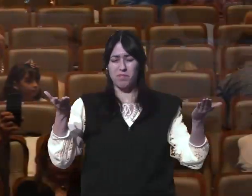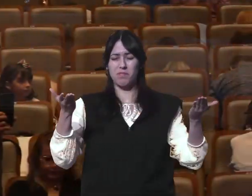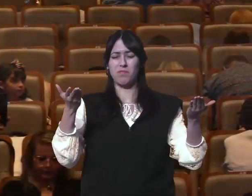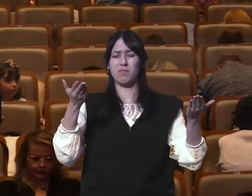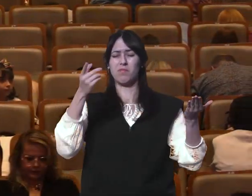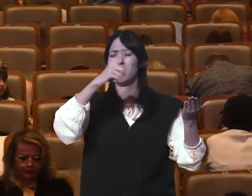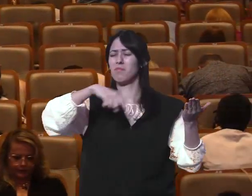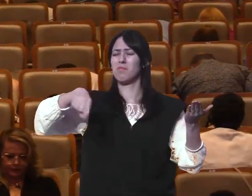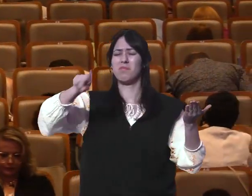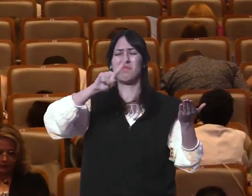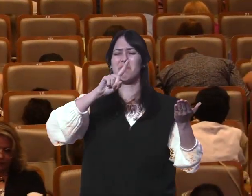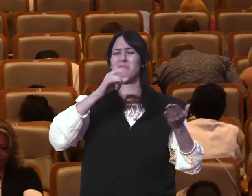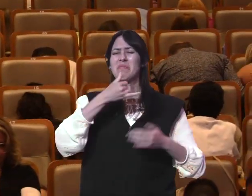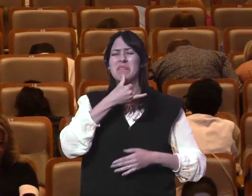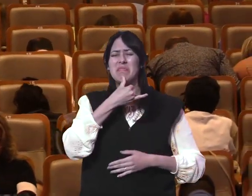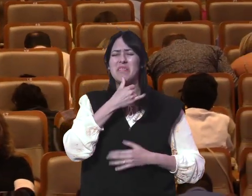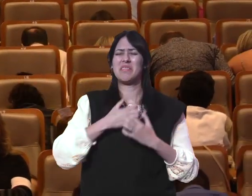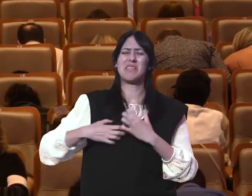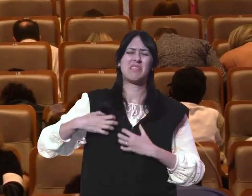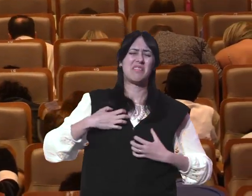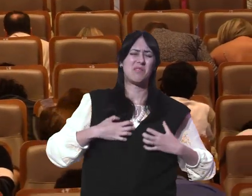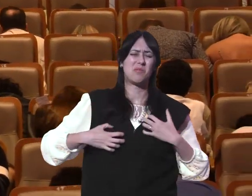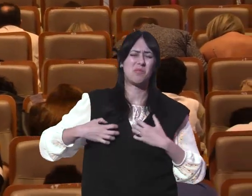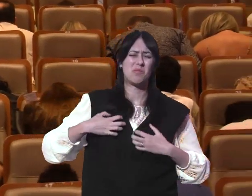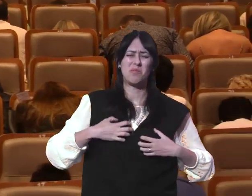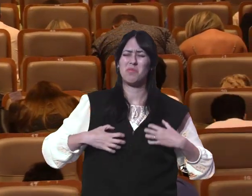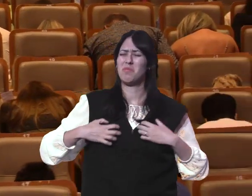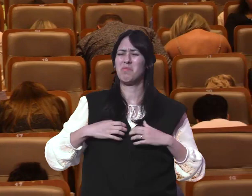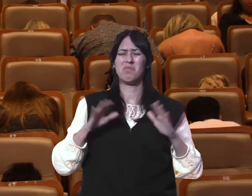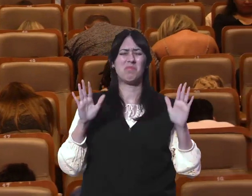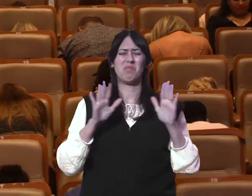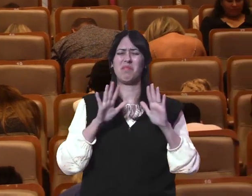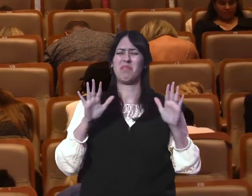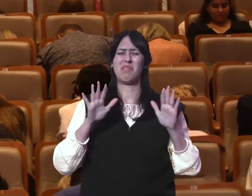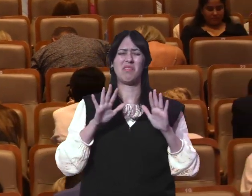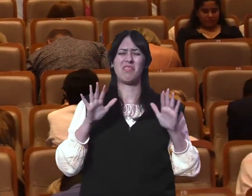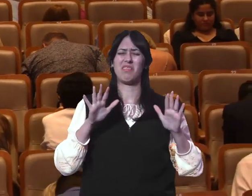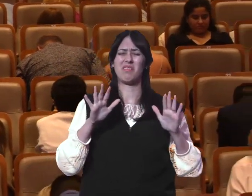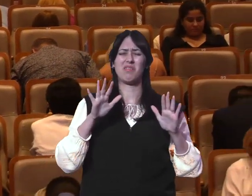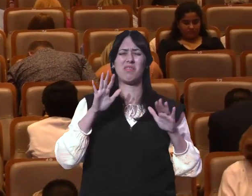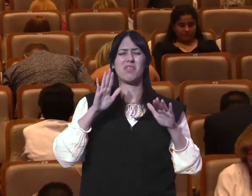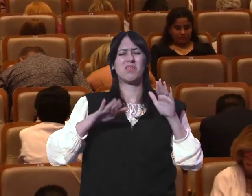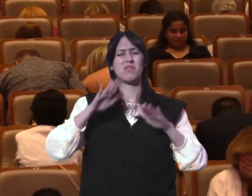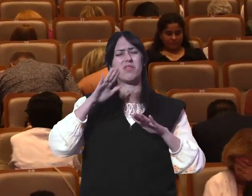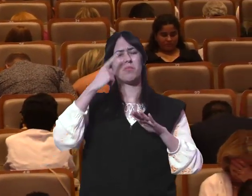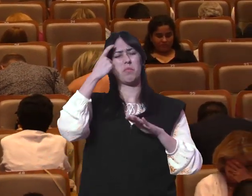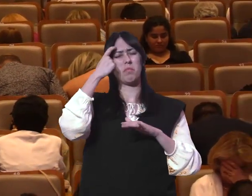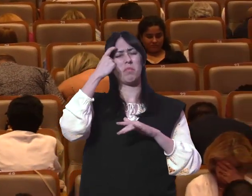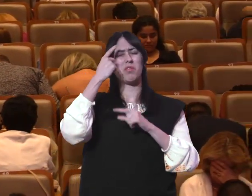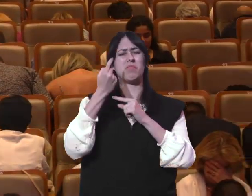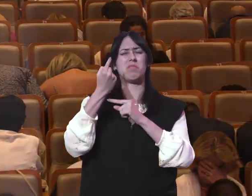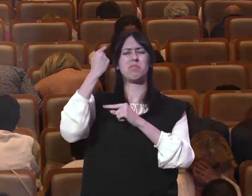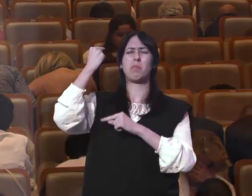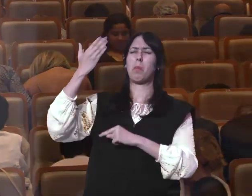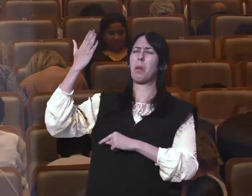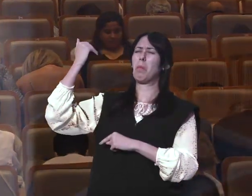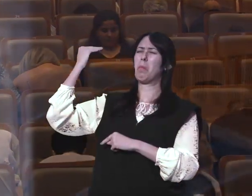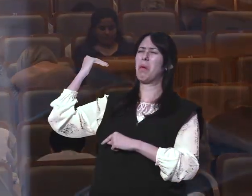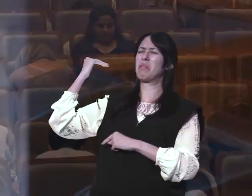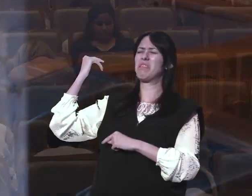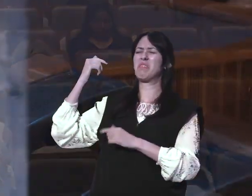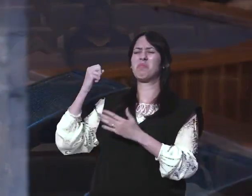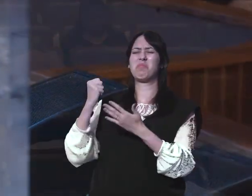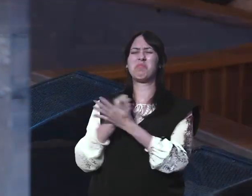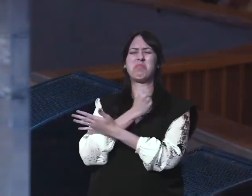sofra a tristeza, a angústia de olhar para o seu passado e dizer: eu só perdi